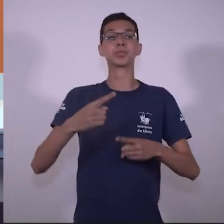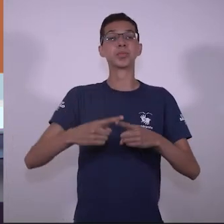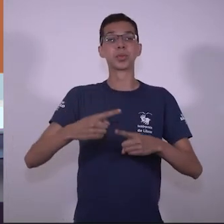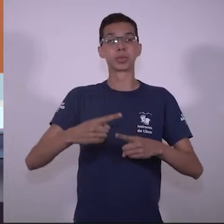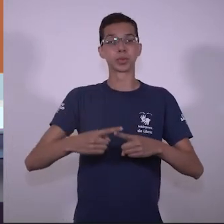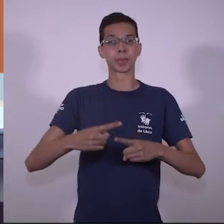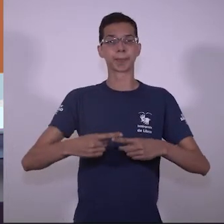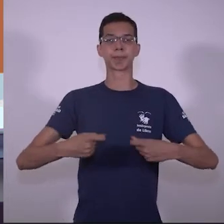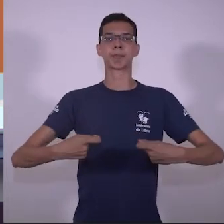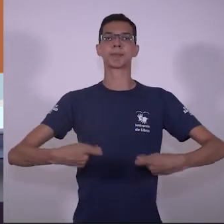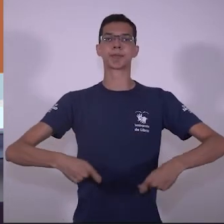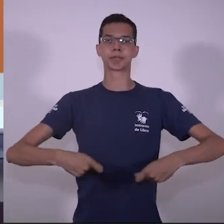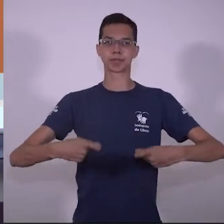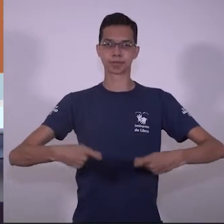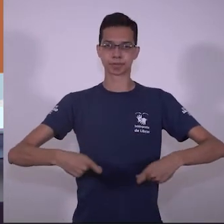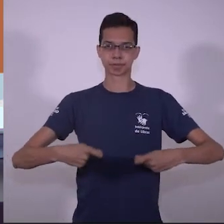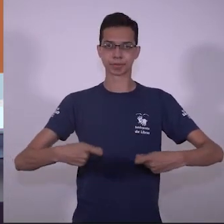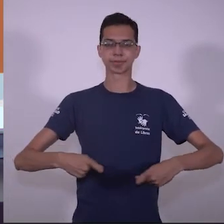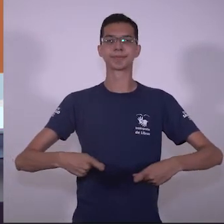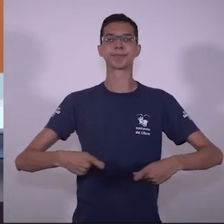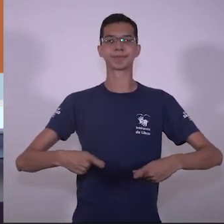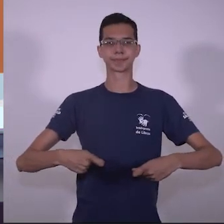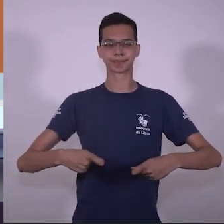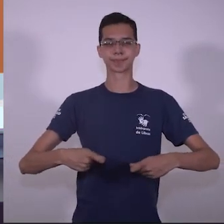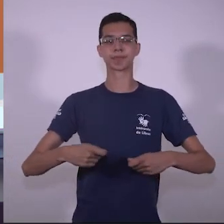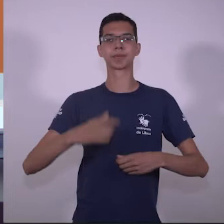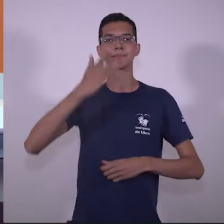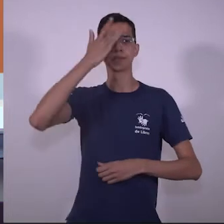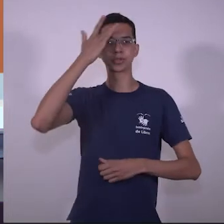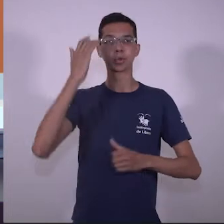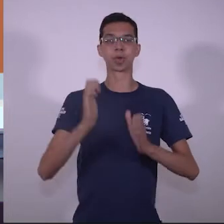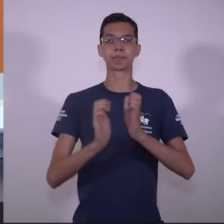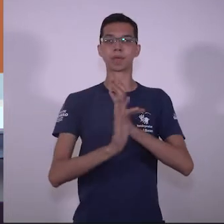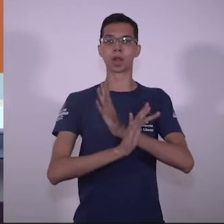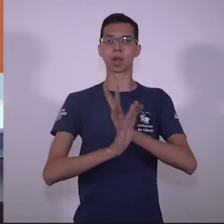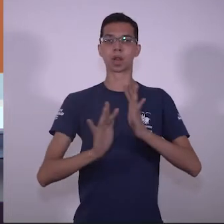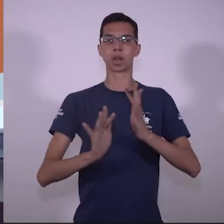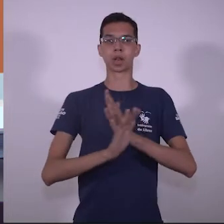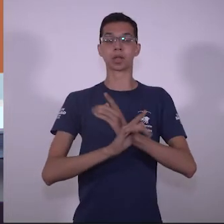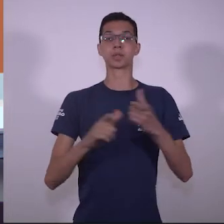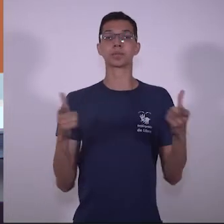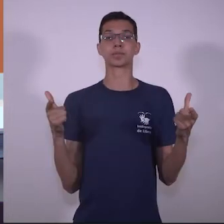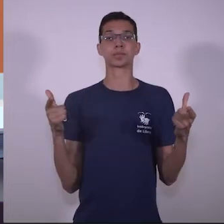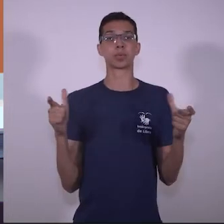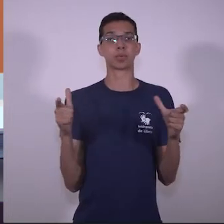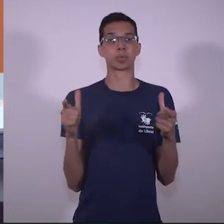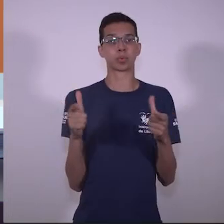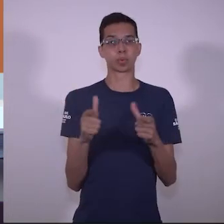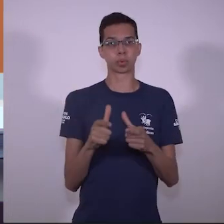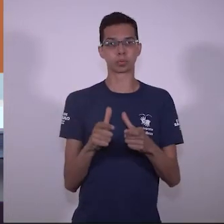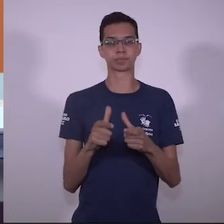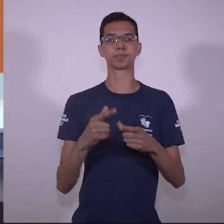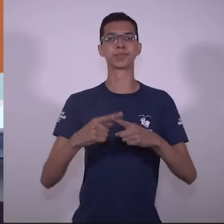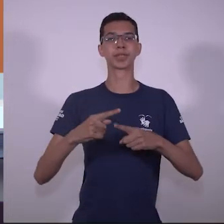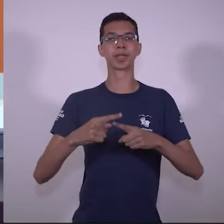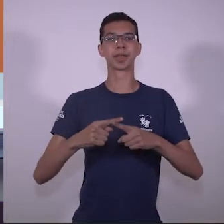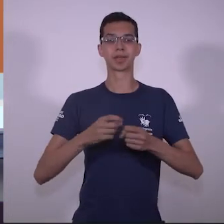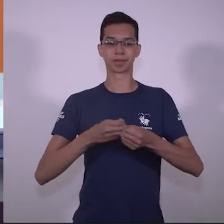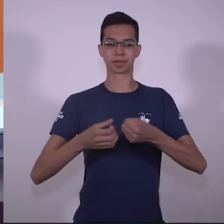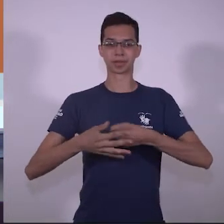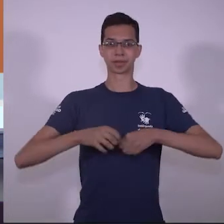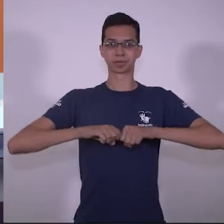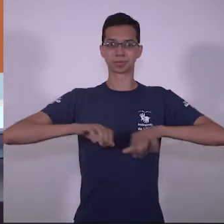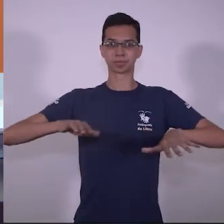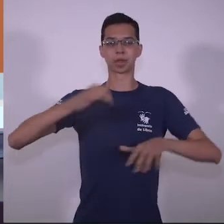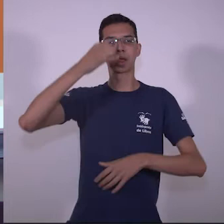essa necessidade imperiosa de reduzirmos a circulação de pessoas para que a gente consiga exatamente reduzir o grau de transmissibilidade da doença.